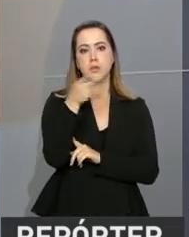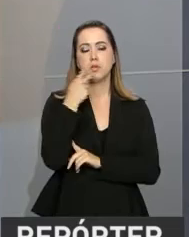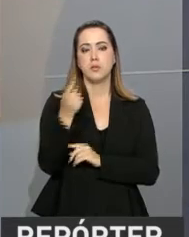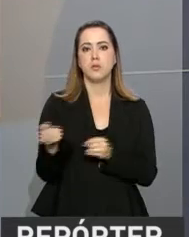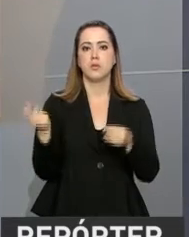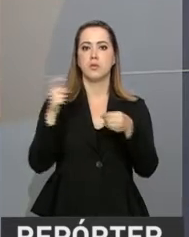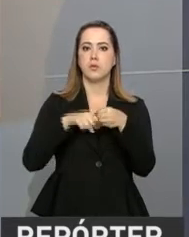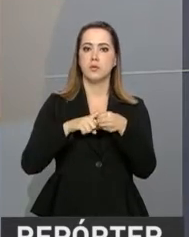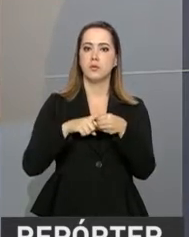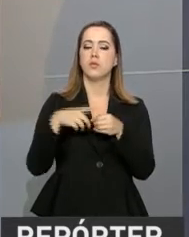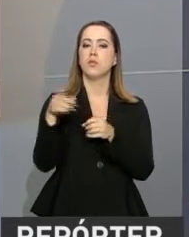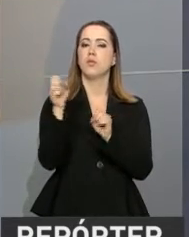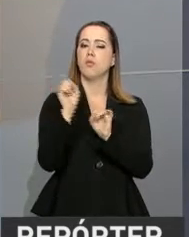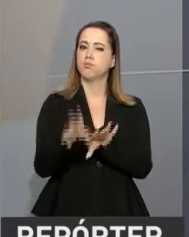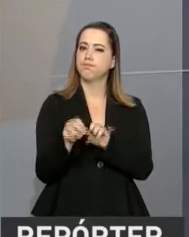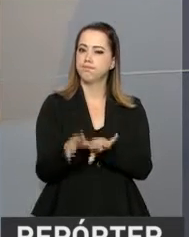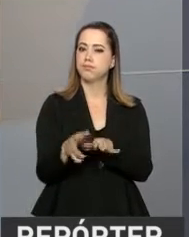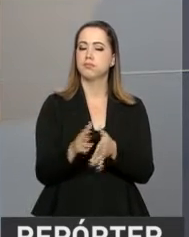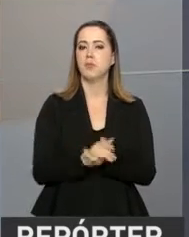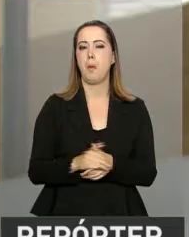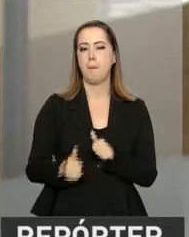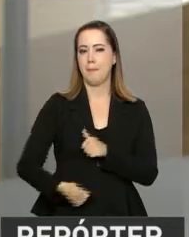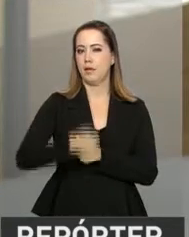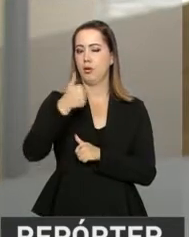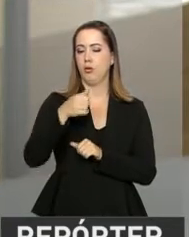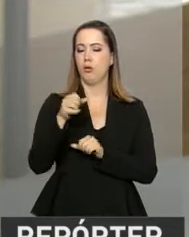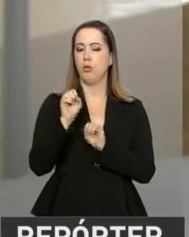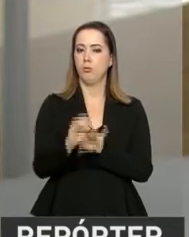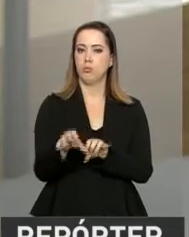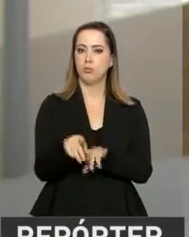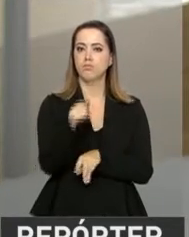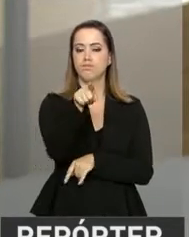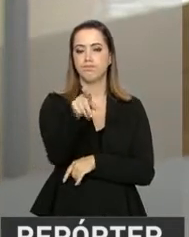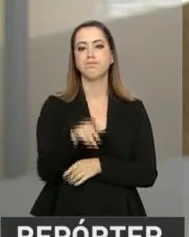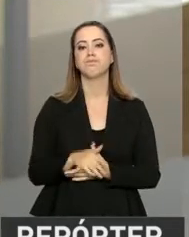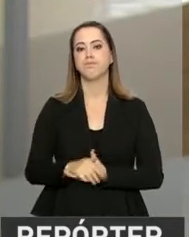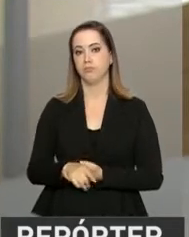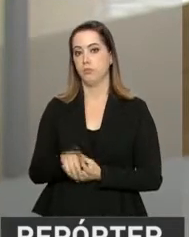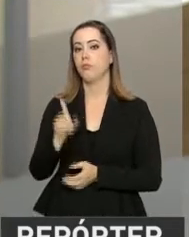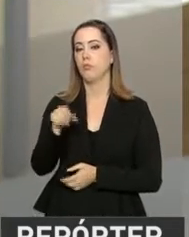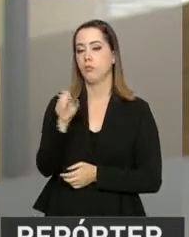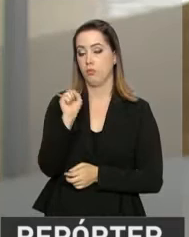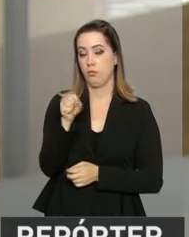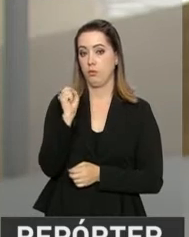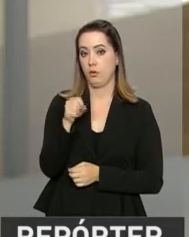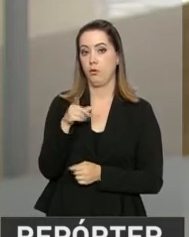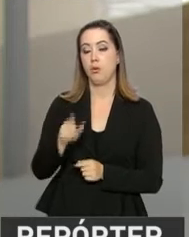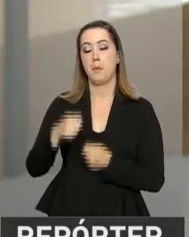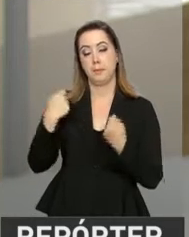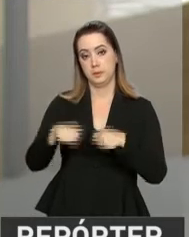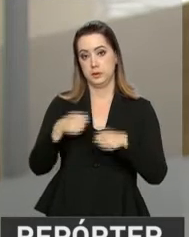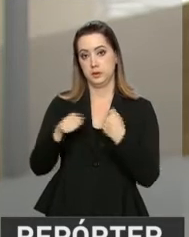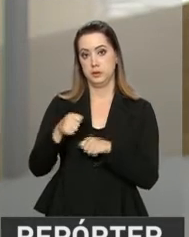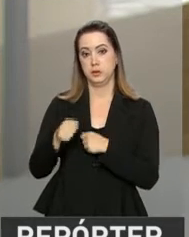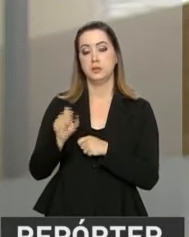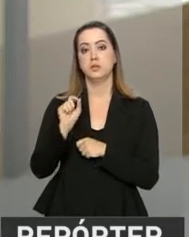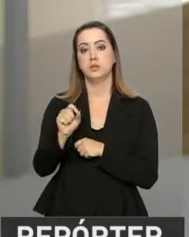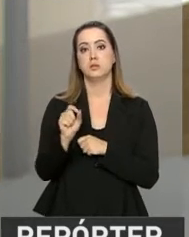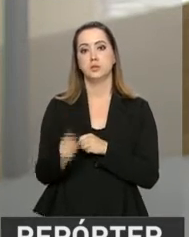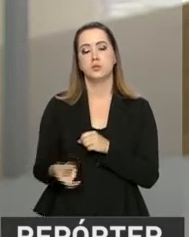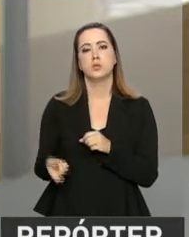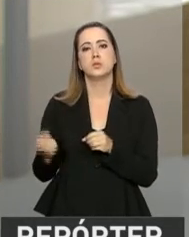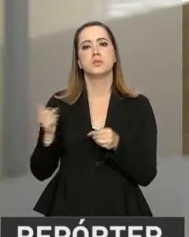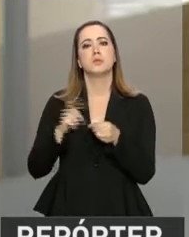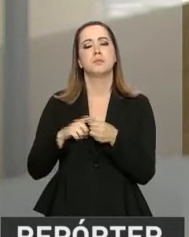recuperar educação né É isso mesmo José Luiz o presidente Michel Temer falou hoje de manhã da necessidade de se